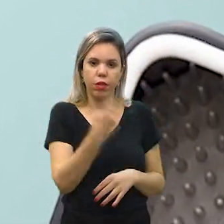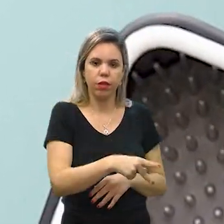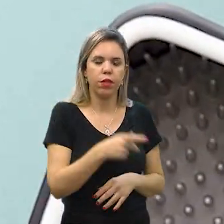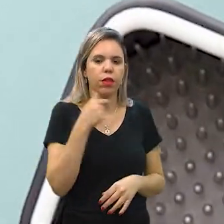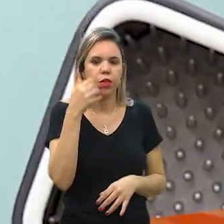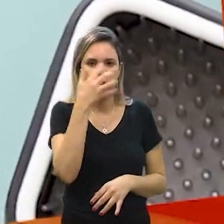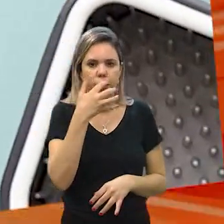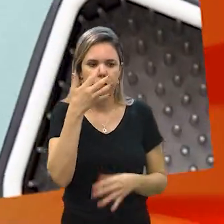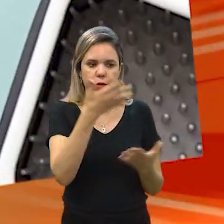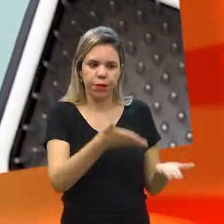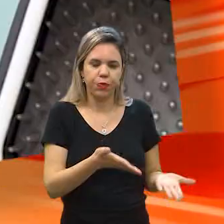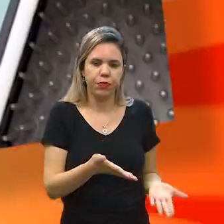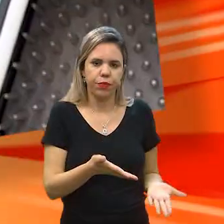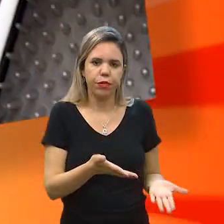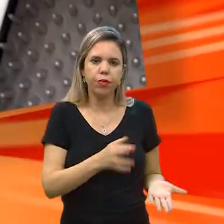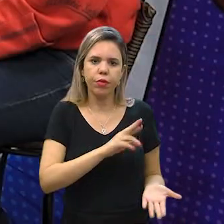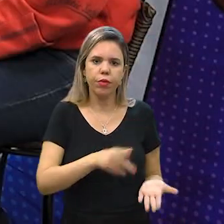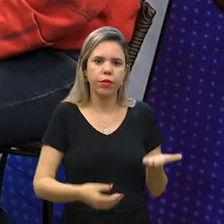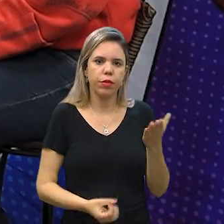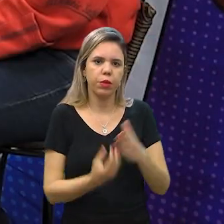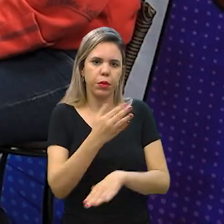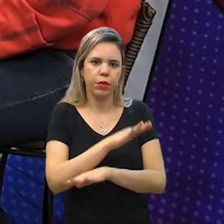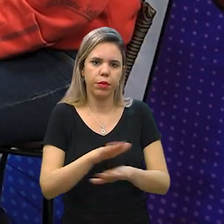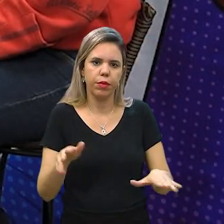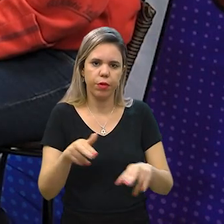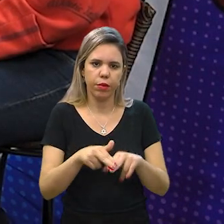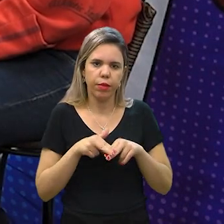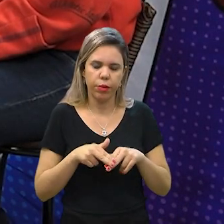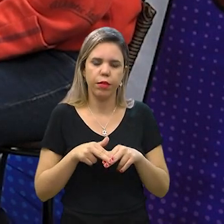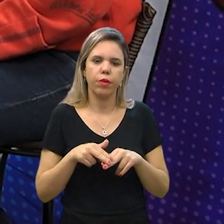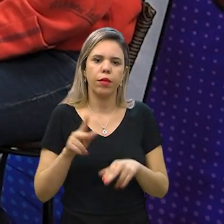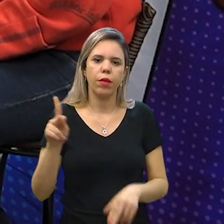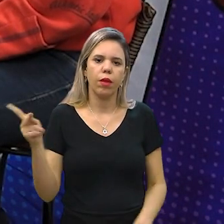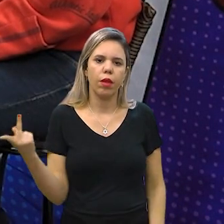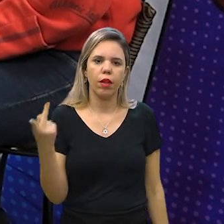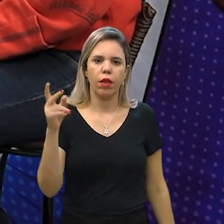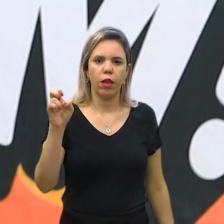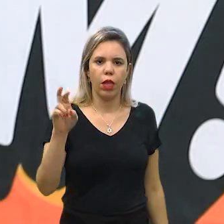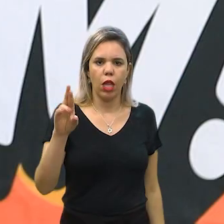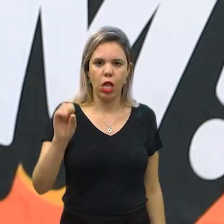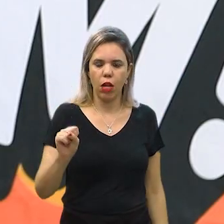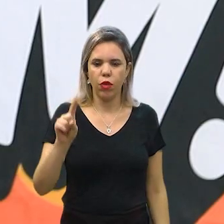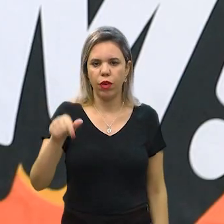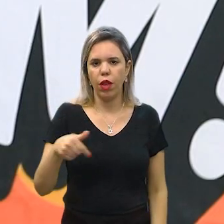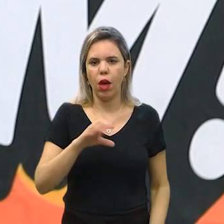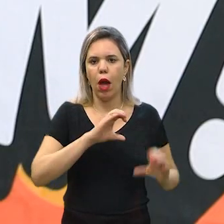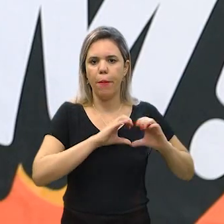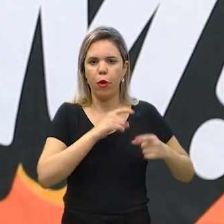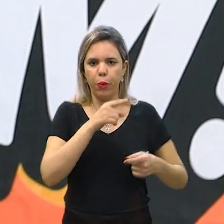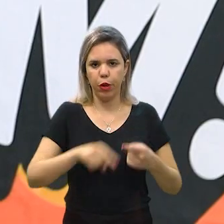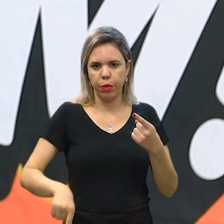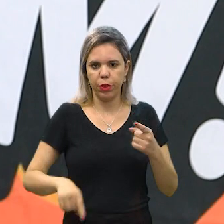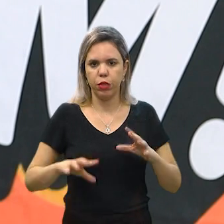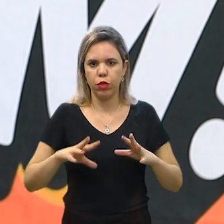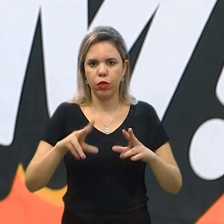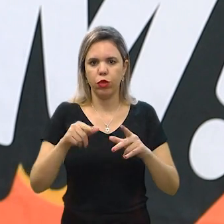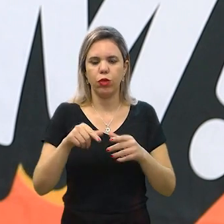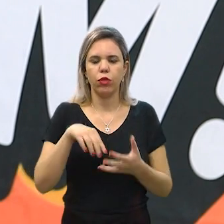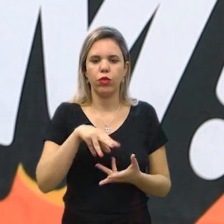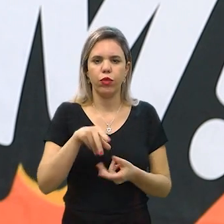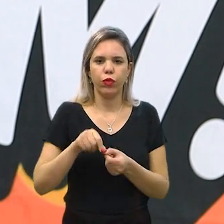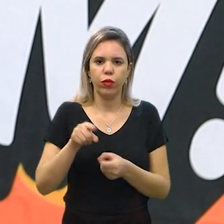ela acaba se apaixonando por ele, mas isso não era pra acontecer, por isso Eros, um amor proibido. E aí, né, todo